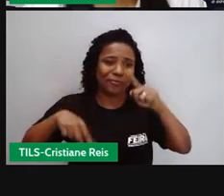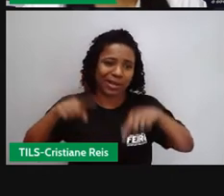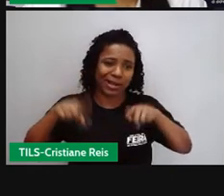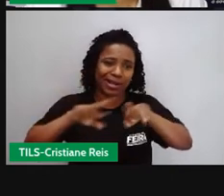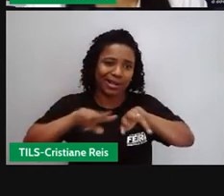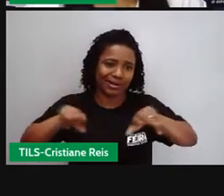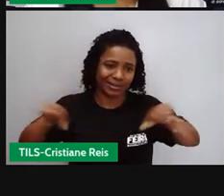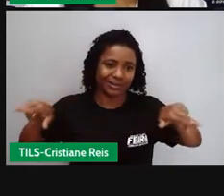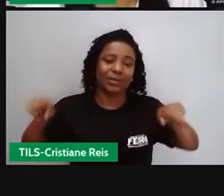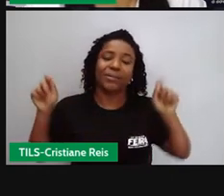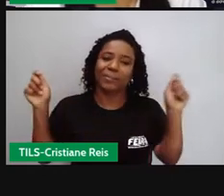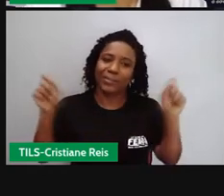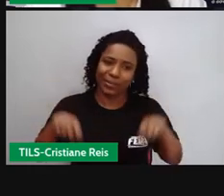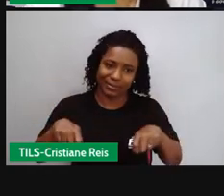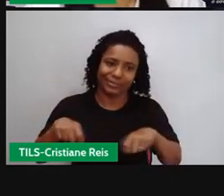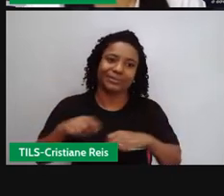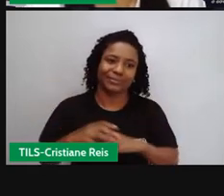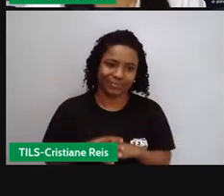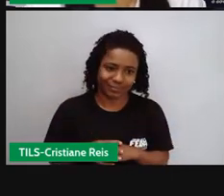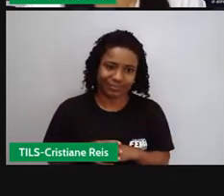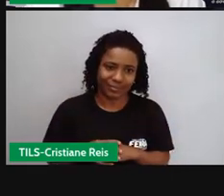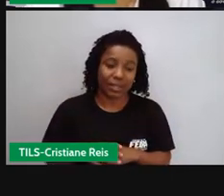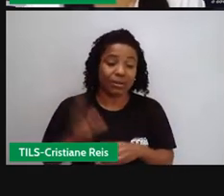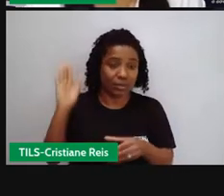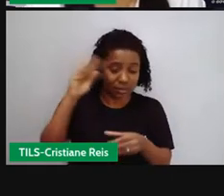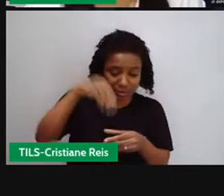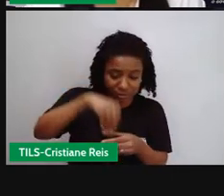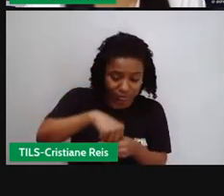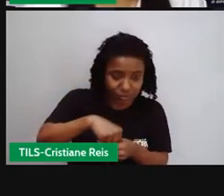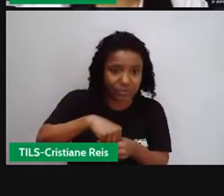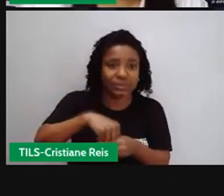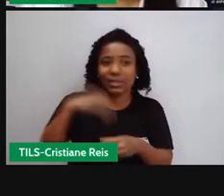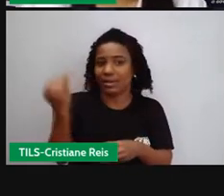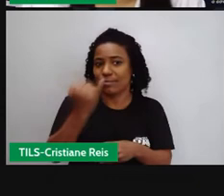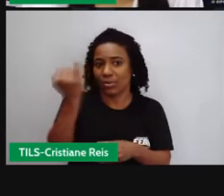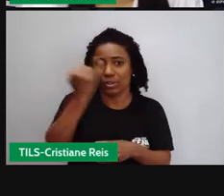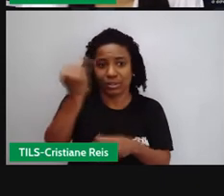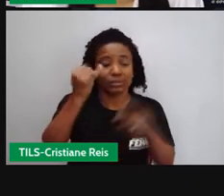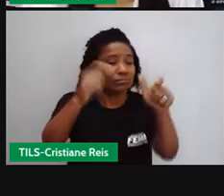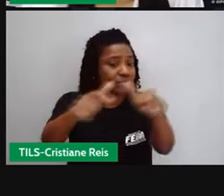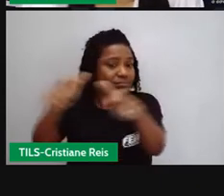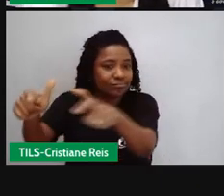independente aí dos locais onde as eleições estejam acontecendo.